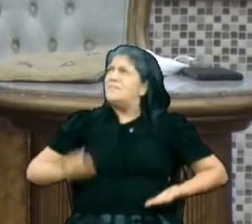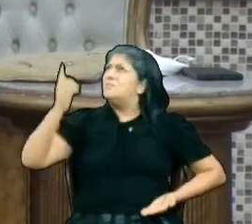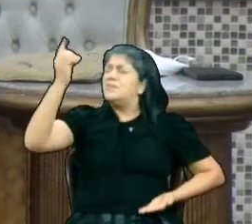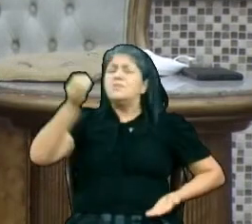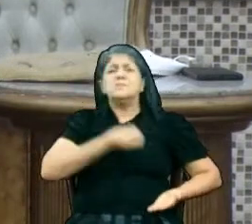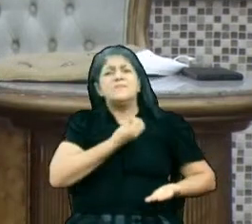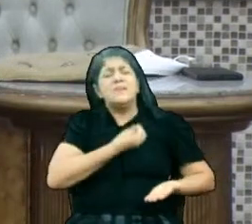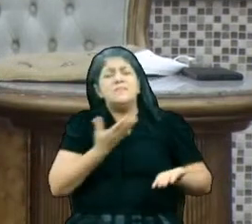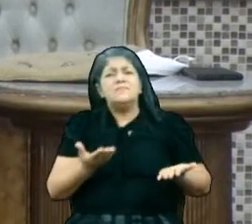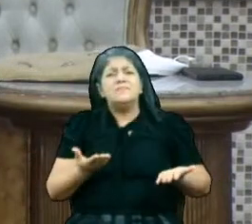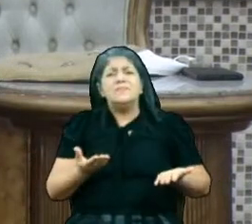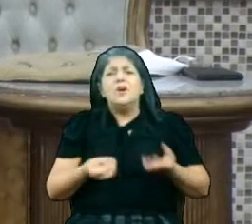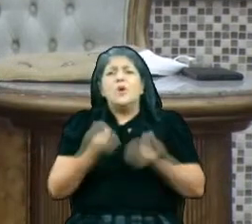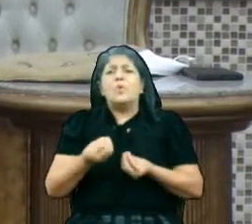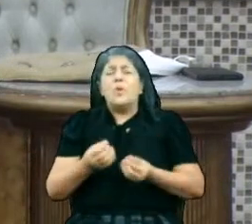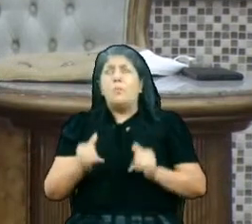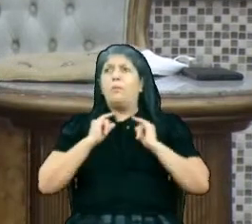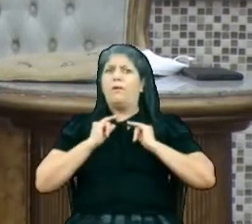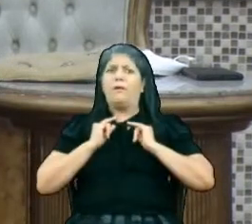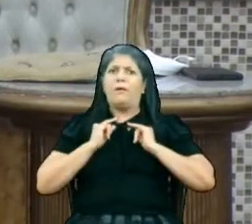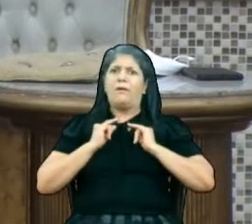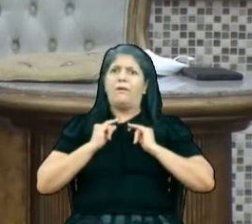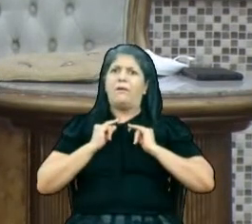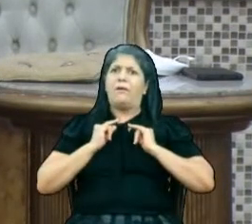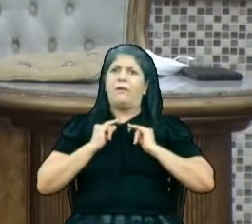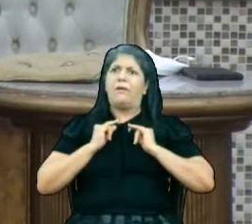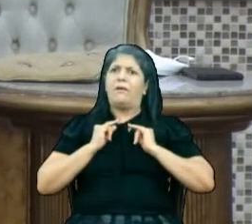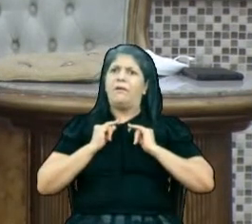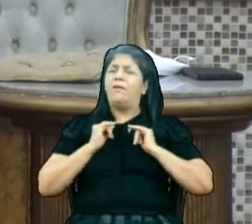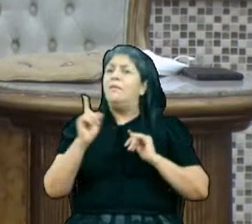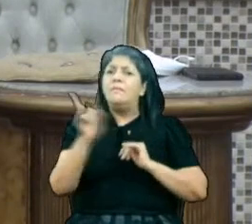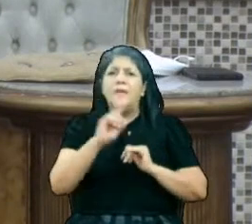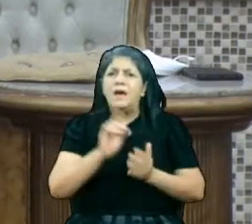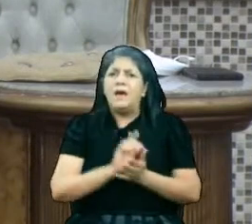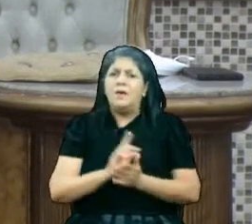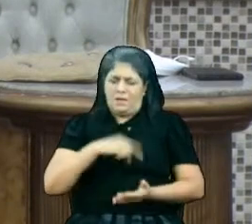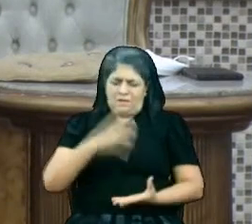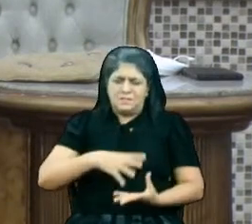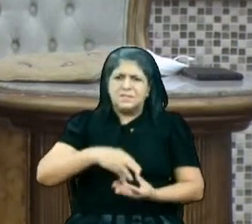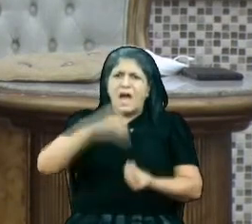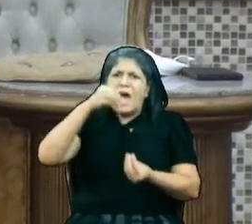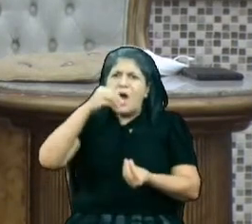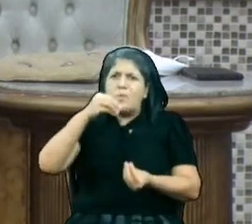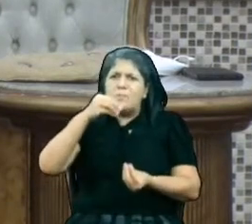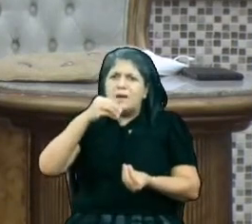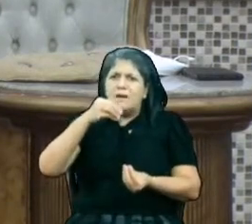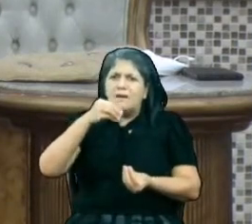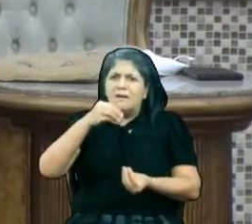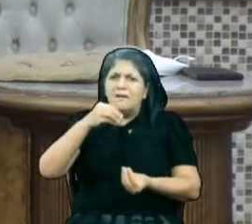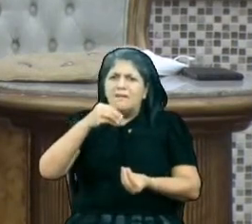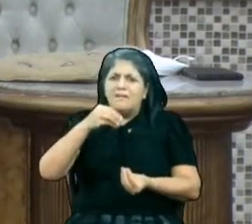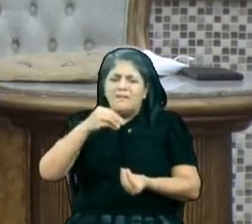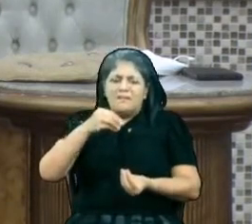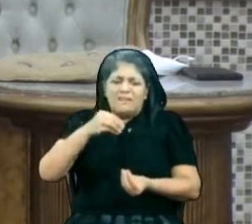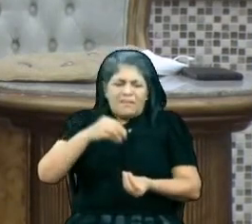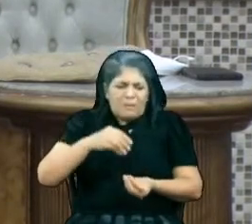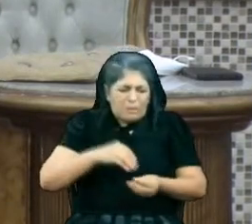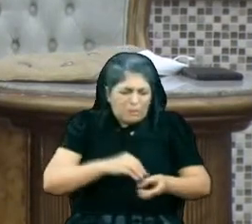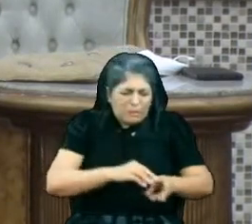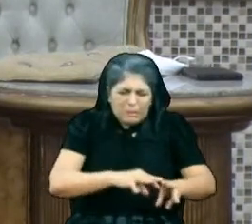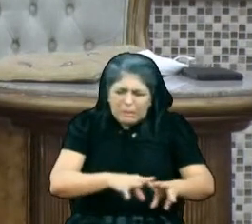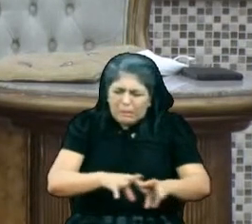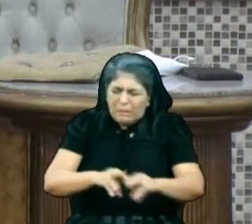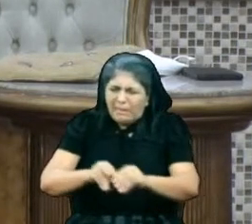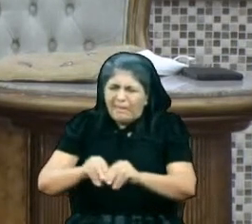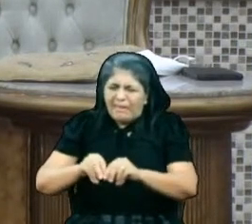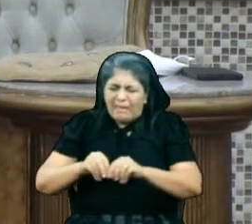Deus vivo nós não podemos nos conformar com a nossa alma está tal qual a alma do salmista aqui apegada